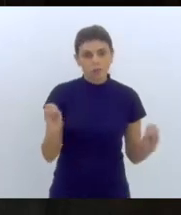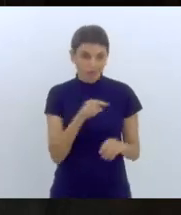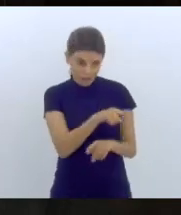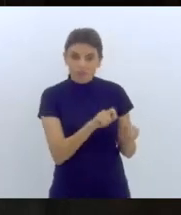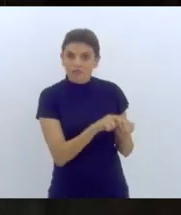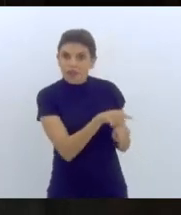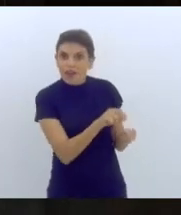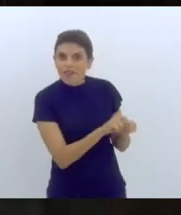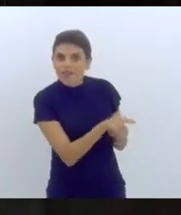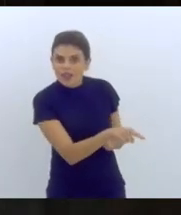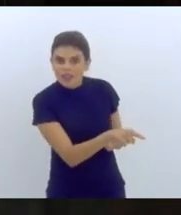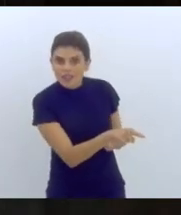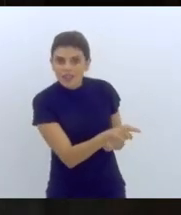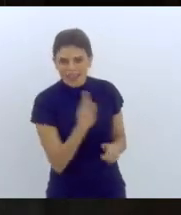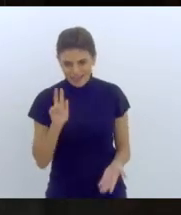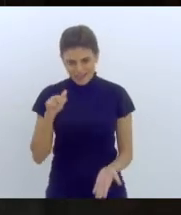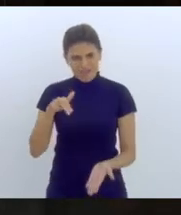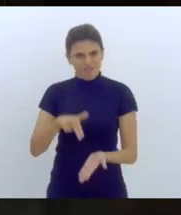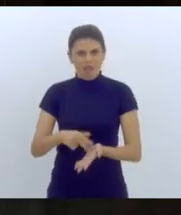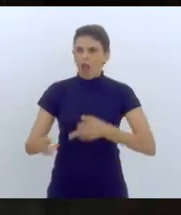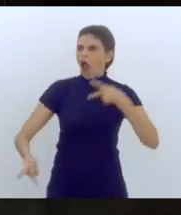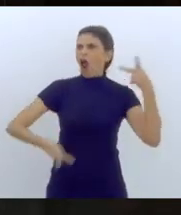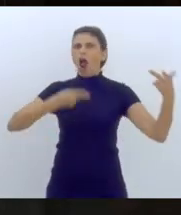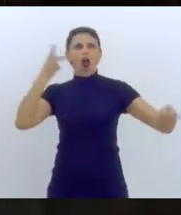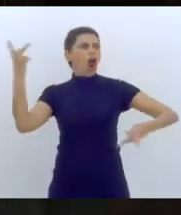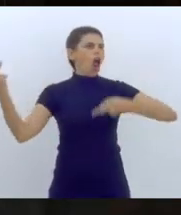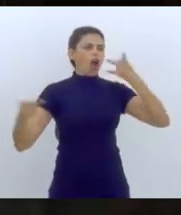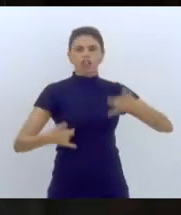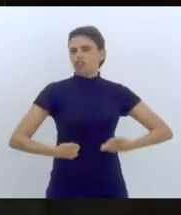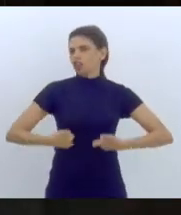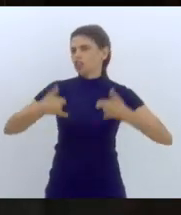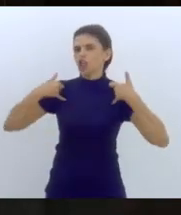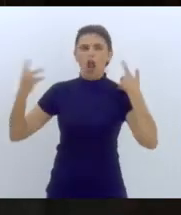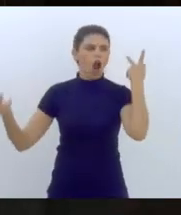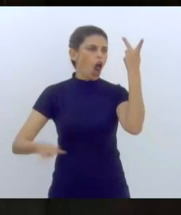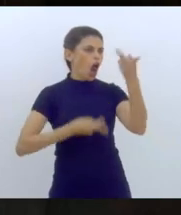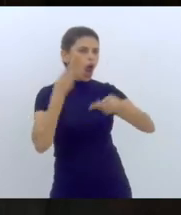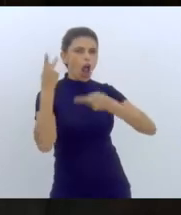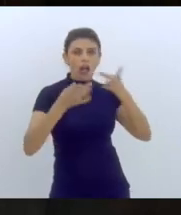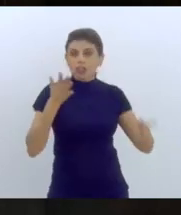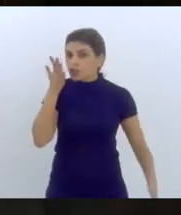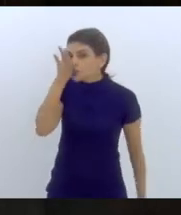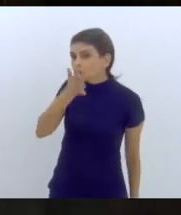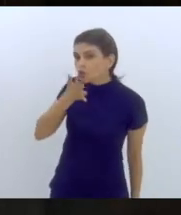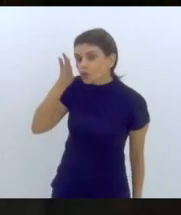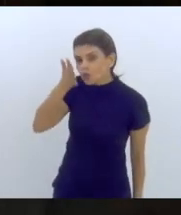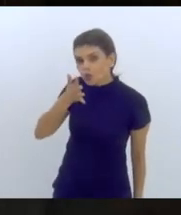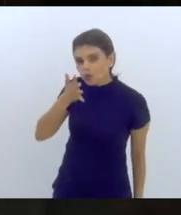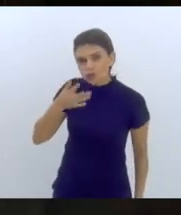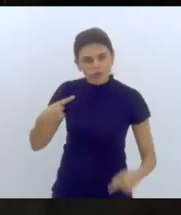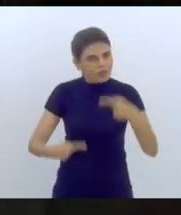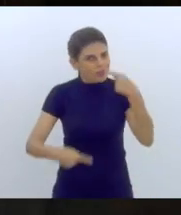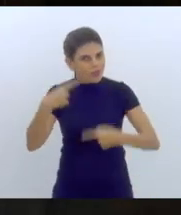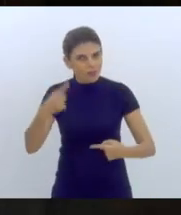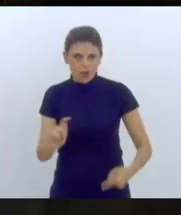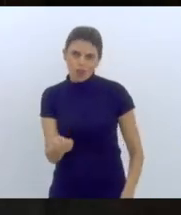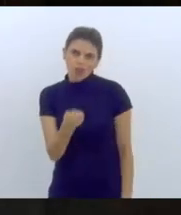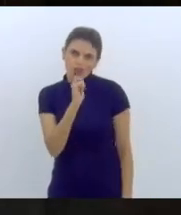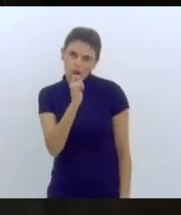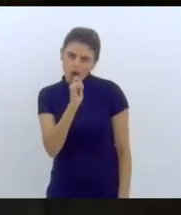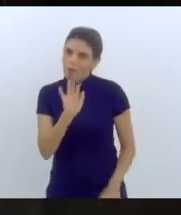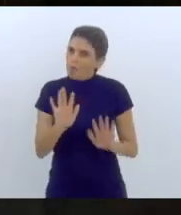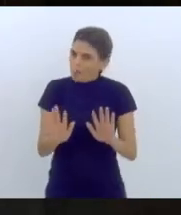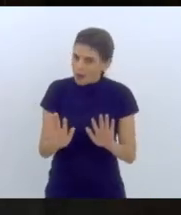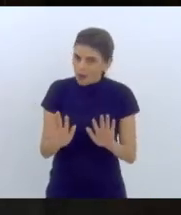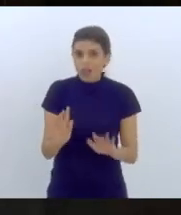fez. E ele vem aqui encher a boca, querer se fazer de moralista do debate de droga. Claro, a droga que está